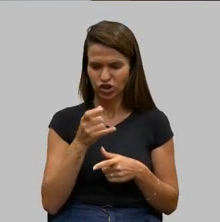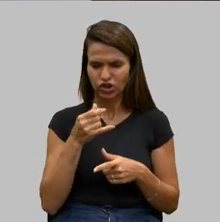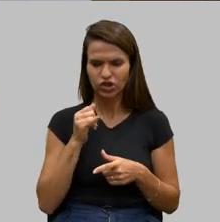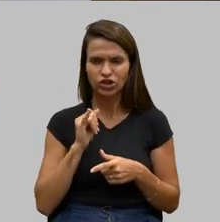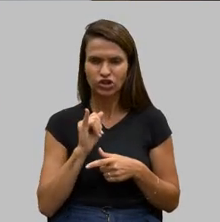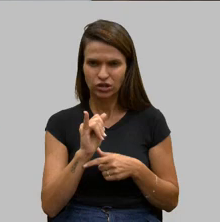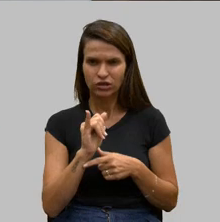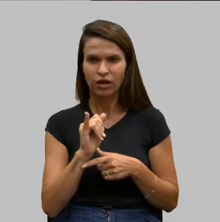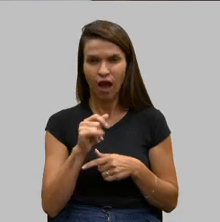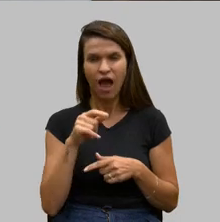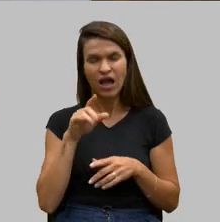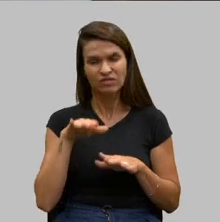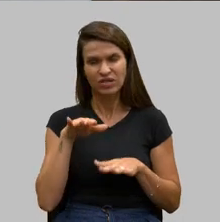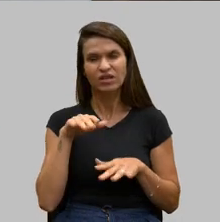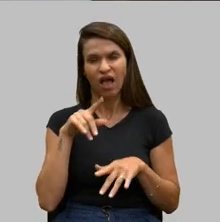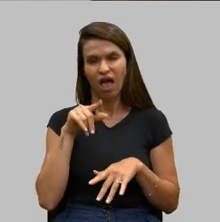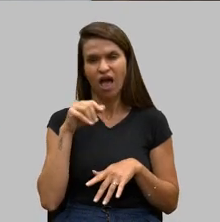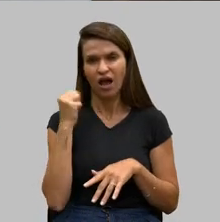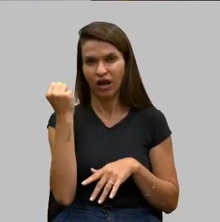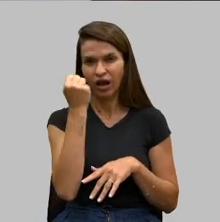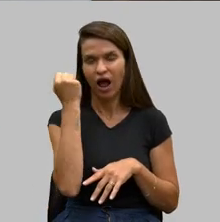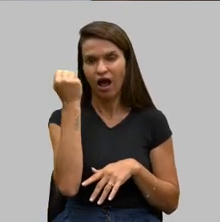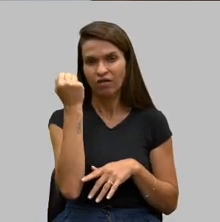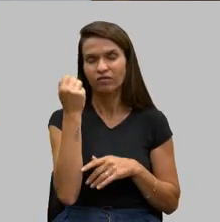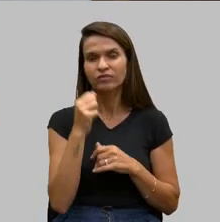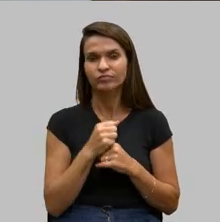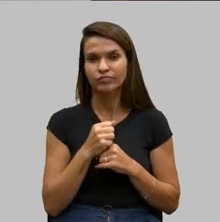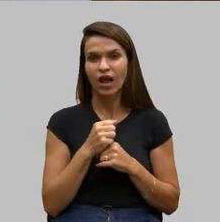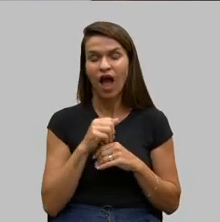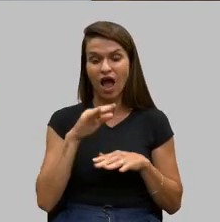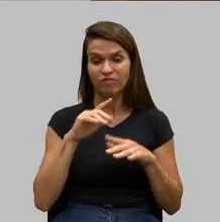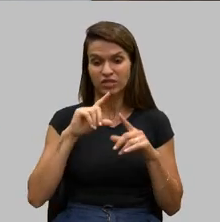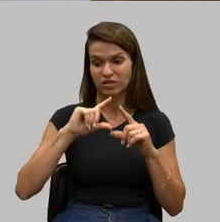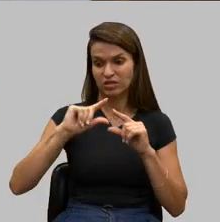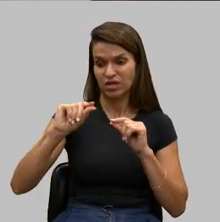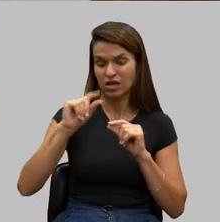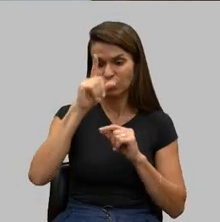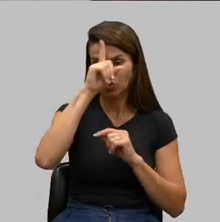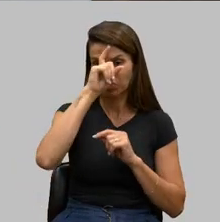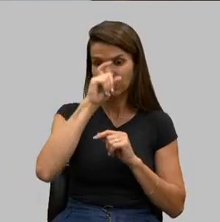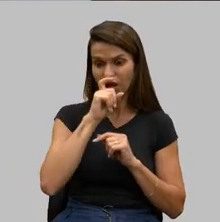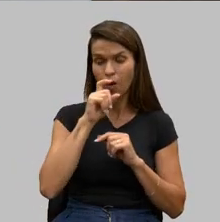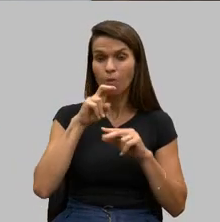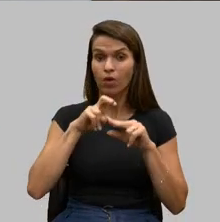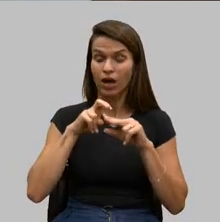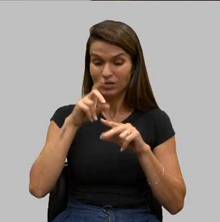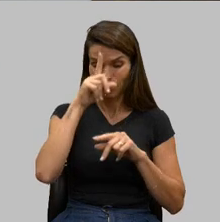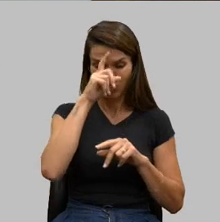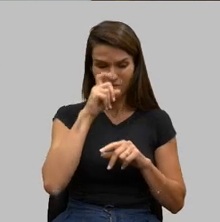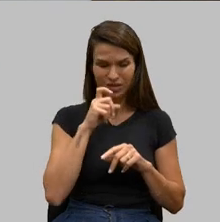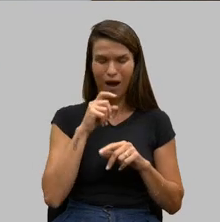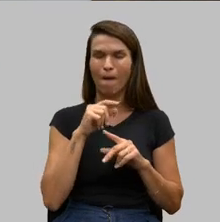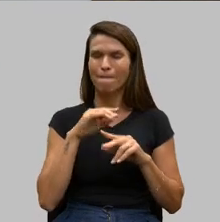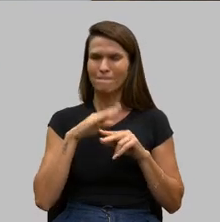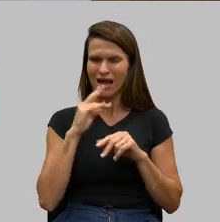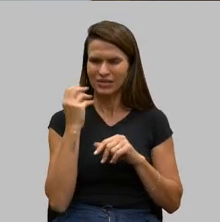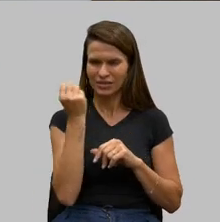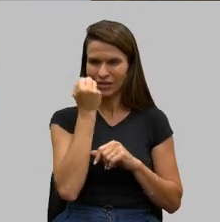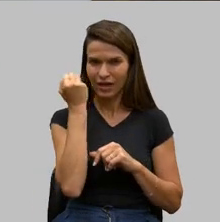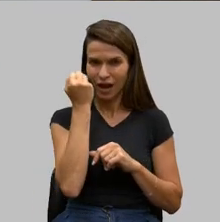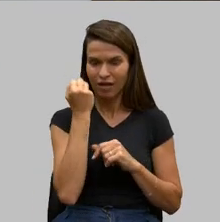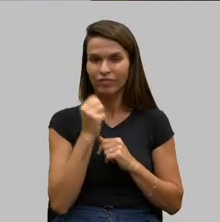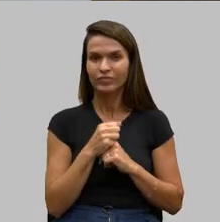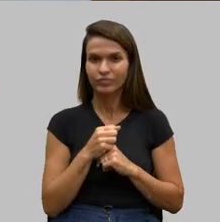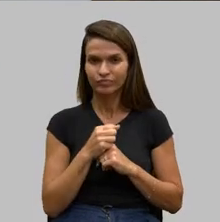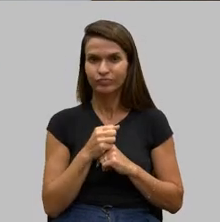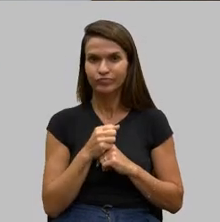vezes dá alta do hospital porque o hospital tem maior risco então a a a pessoa não sai ainda com